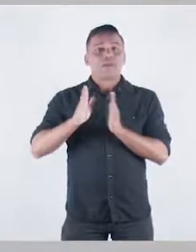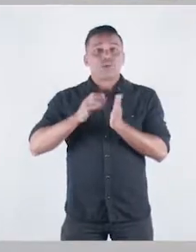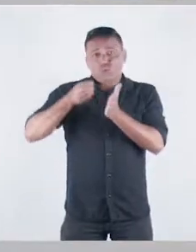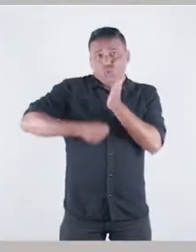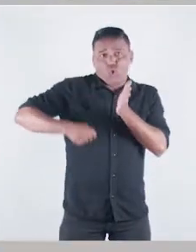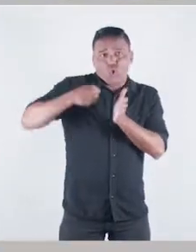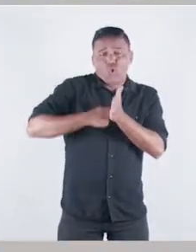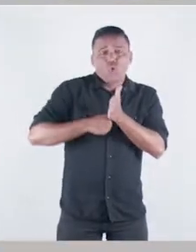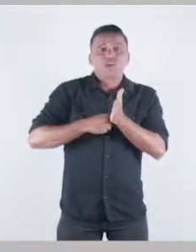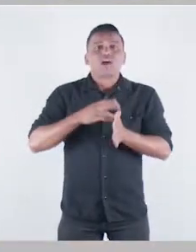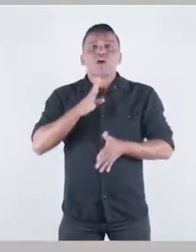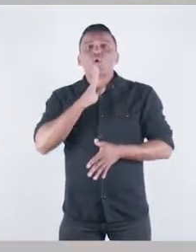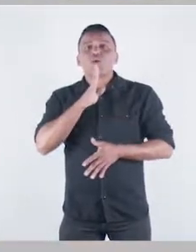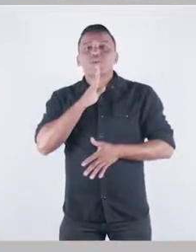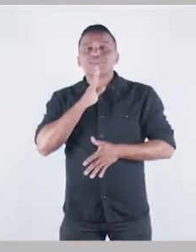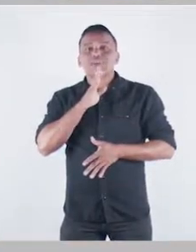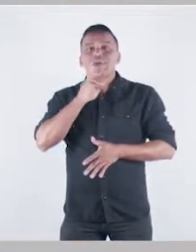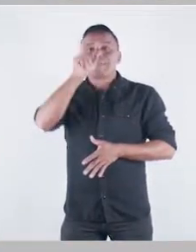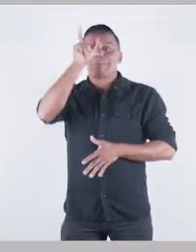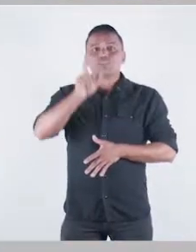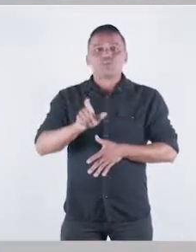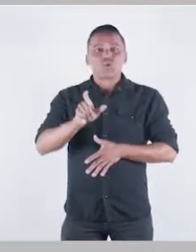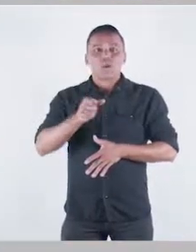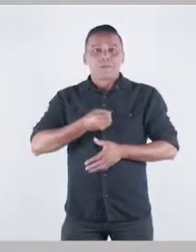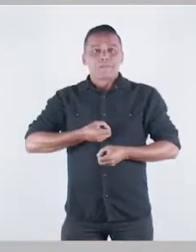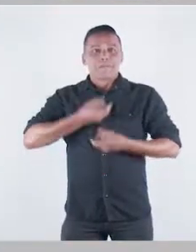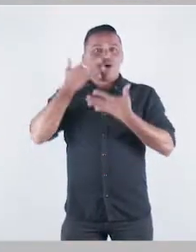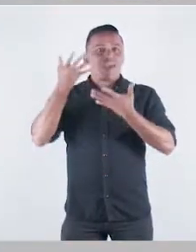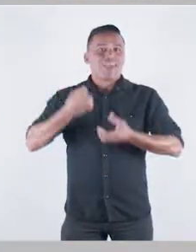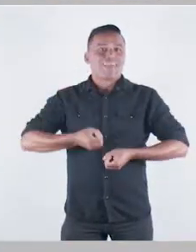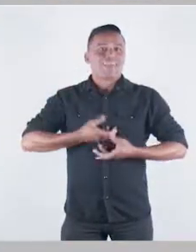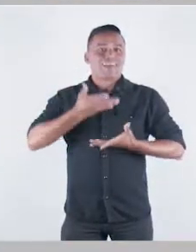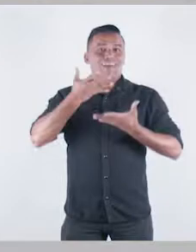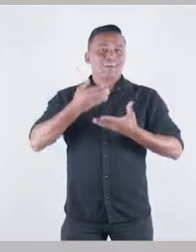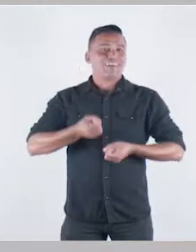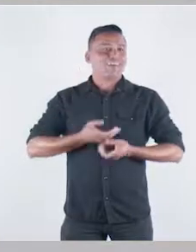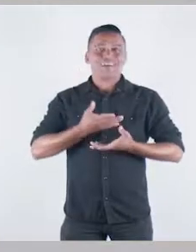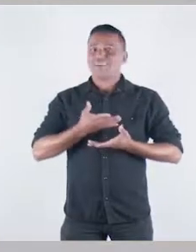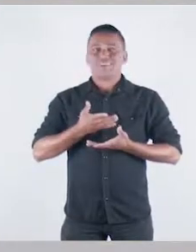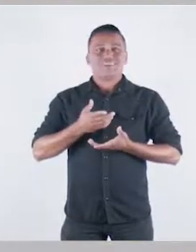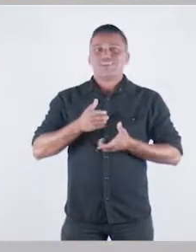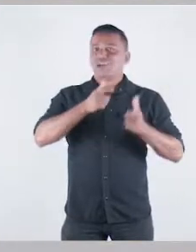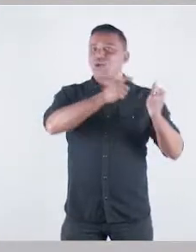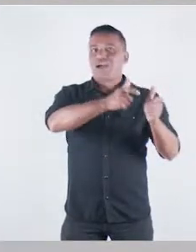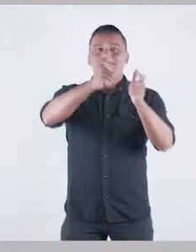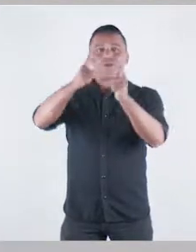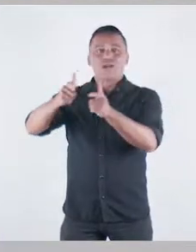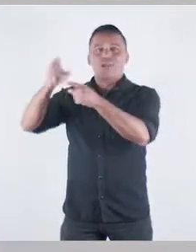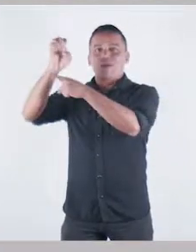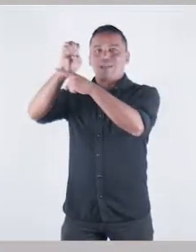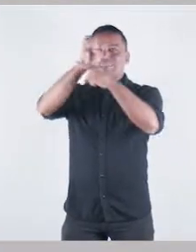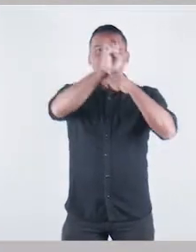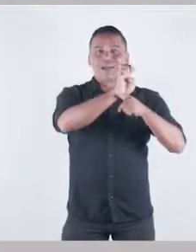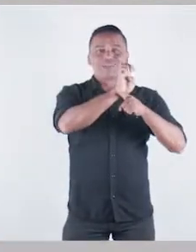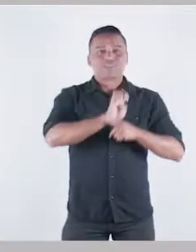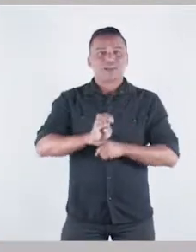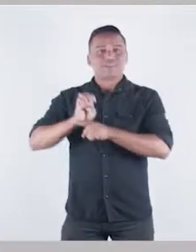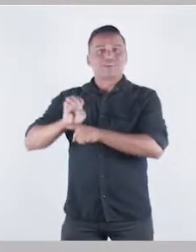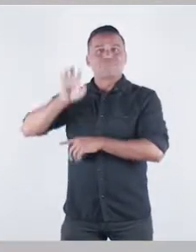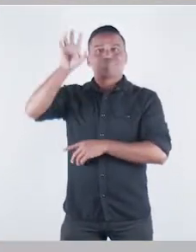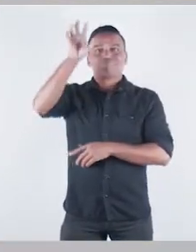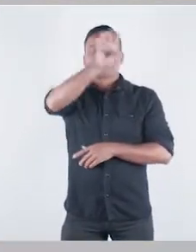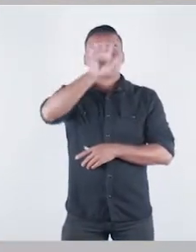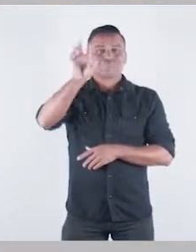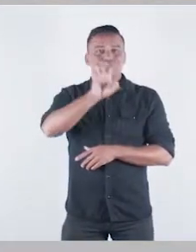conhecendo poetas, e poetas de todos os lados, de todos os estados, de vários